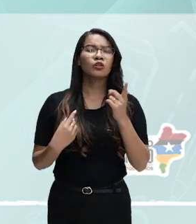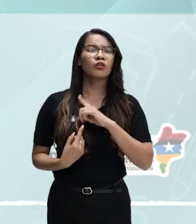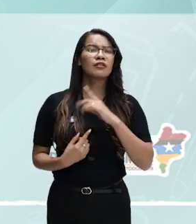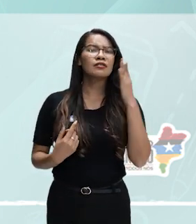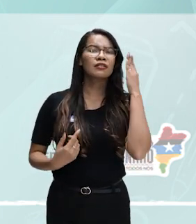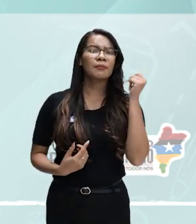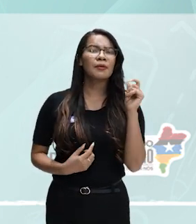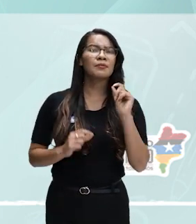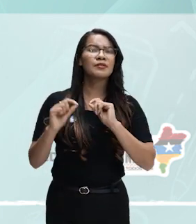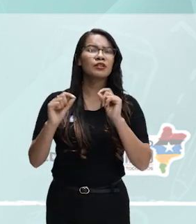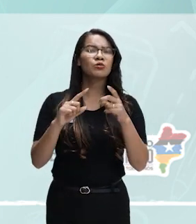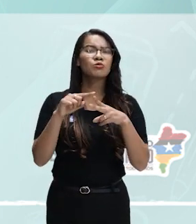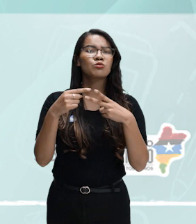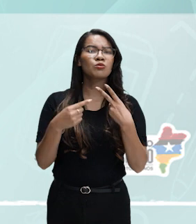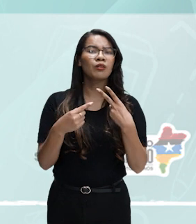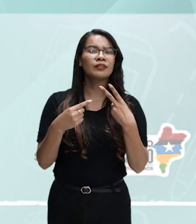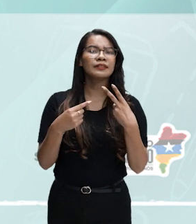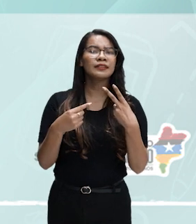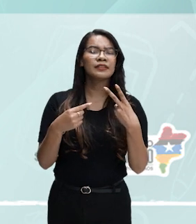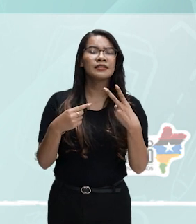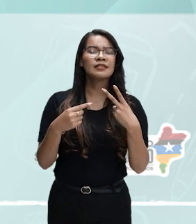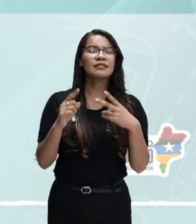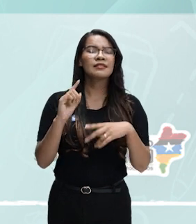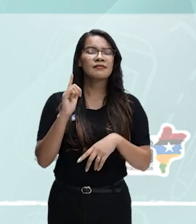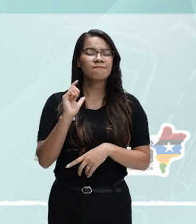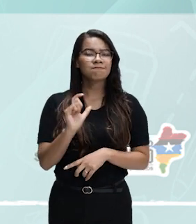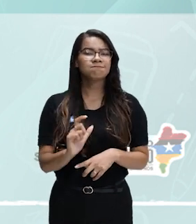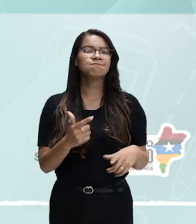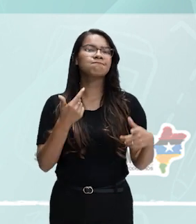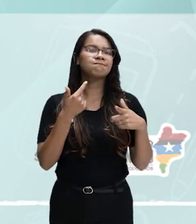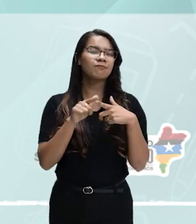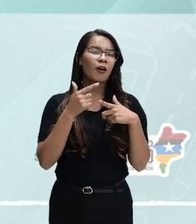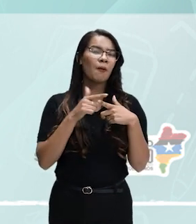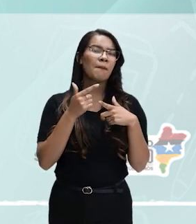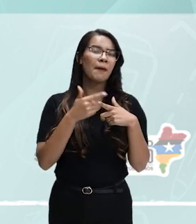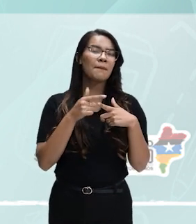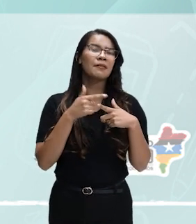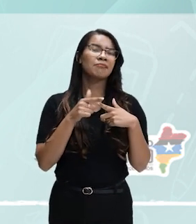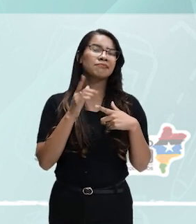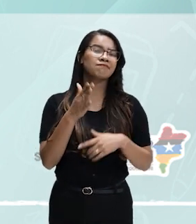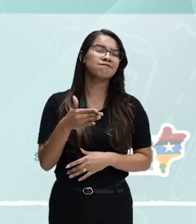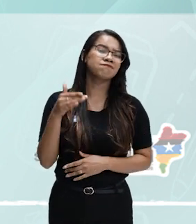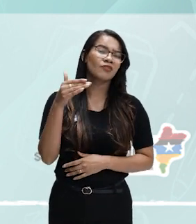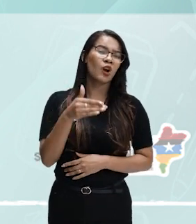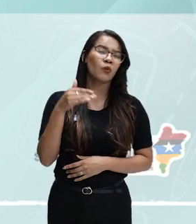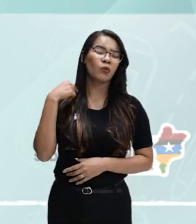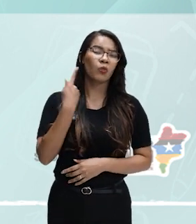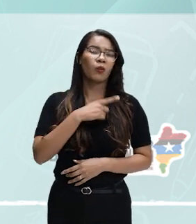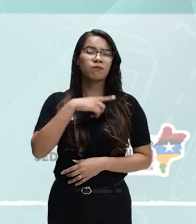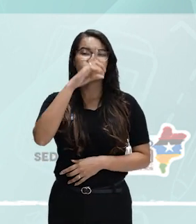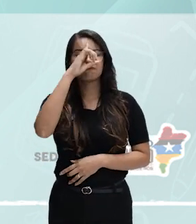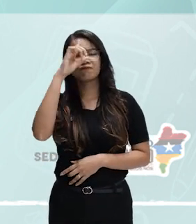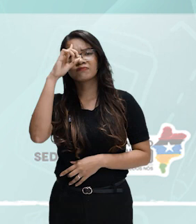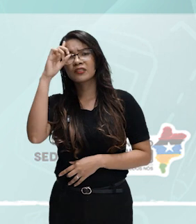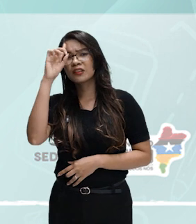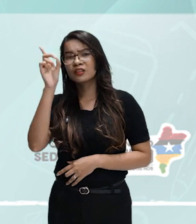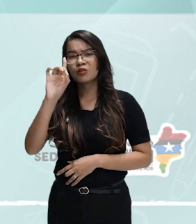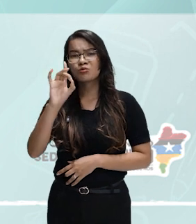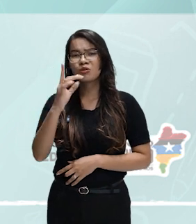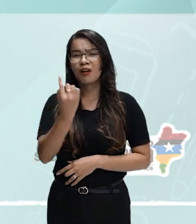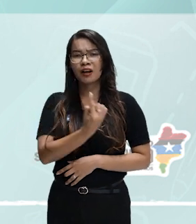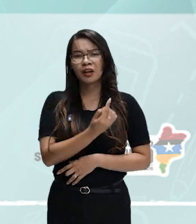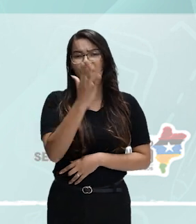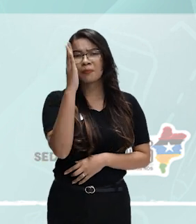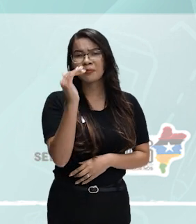a criminalidade são problemas muito presentes no nosso cotidiano. Não somente no Brasil, mas